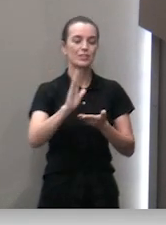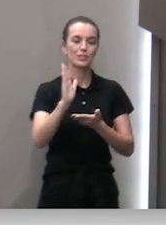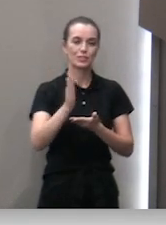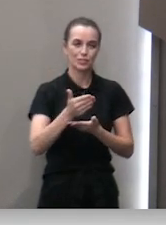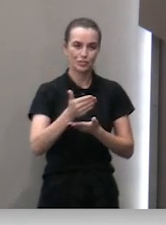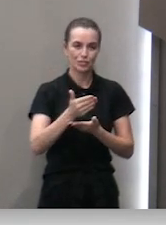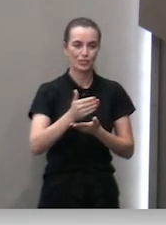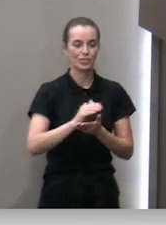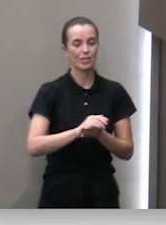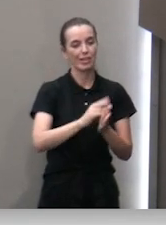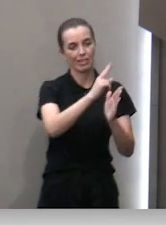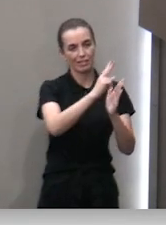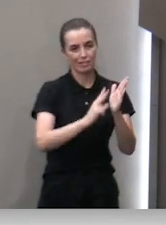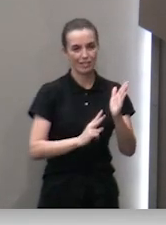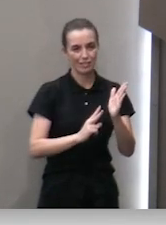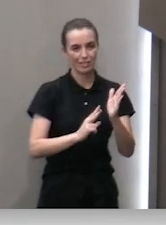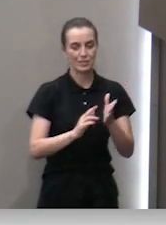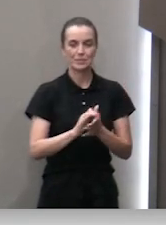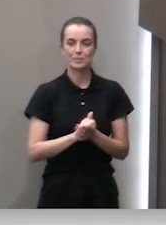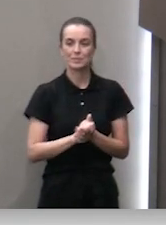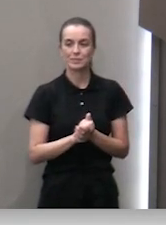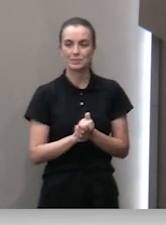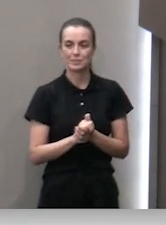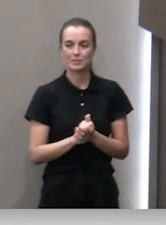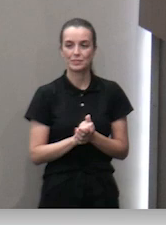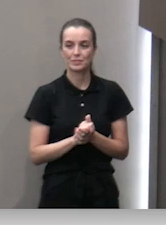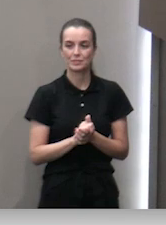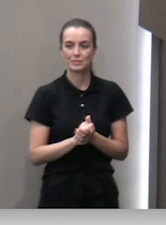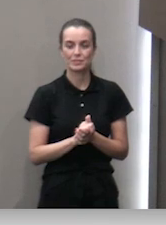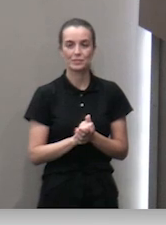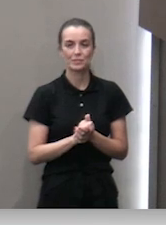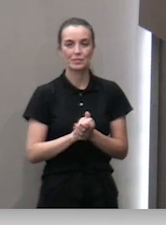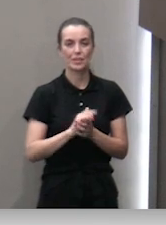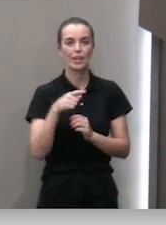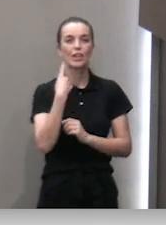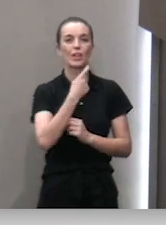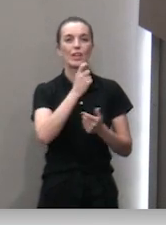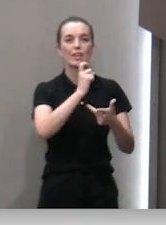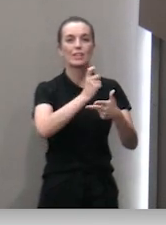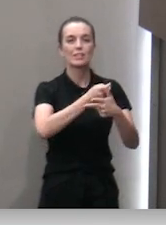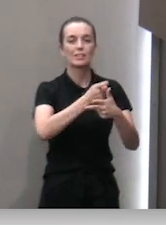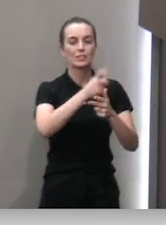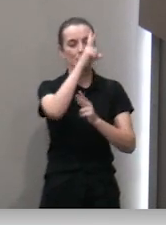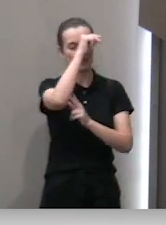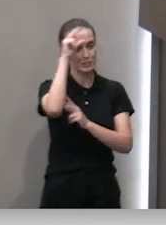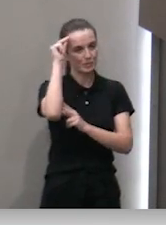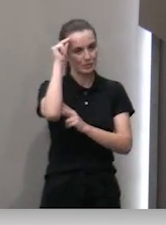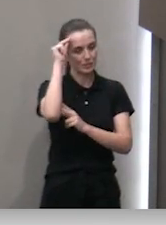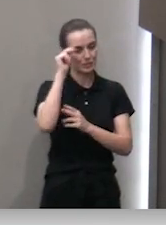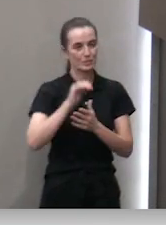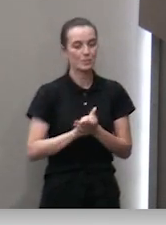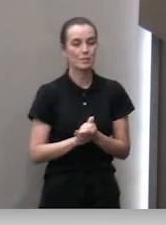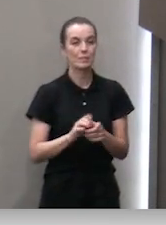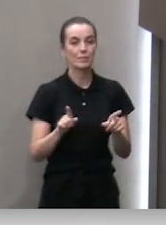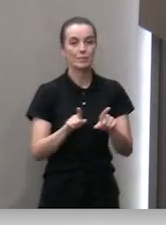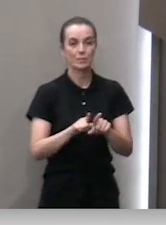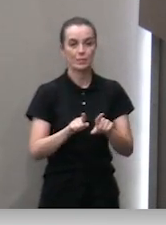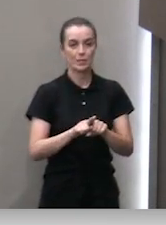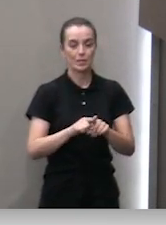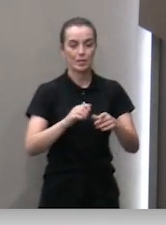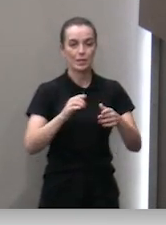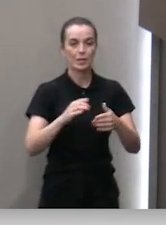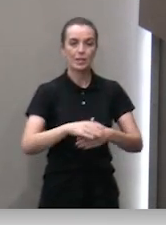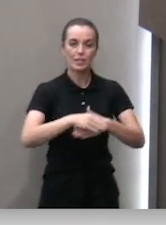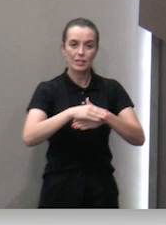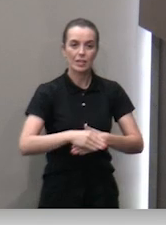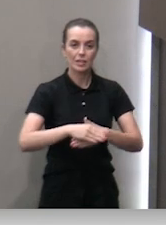Em especial, Ronaldo Rosa, representante do Executivo Municipal. Também saúdo os vereadores a